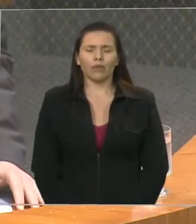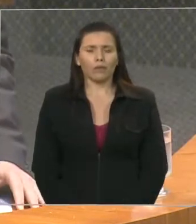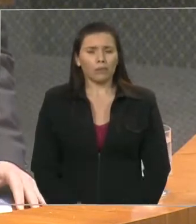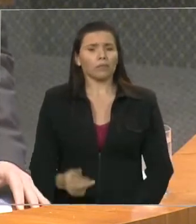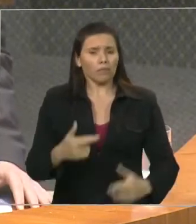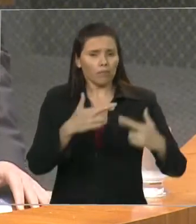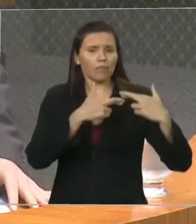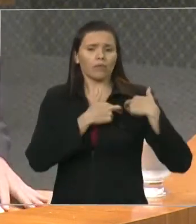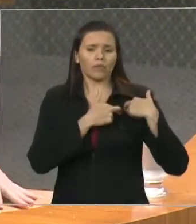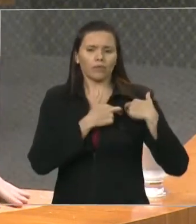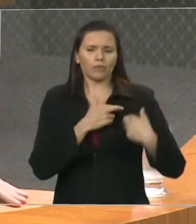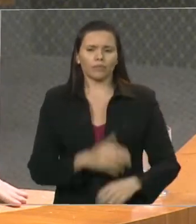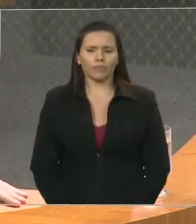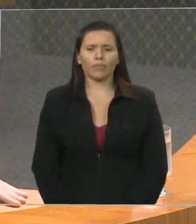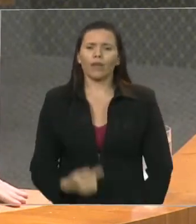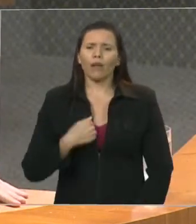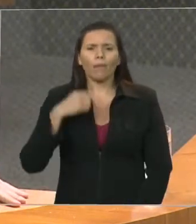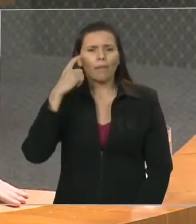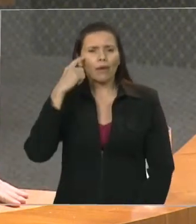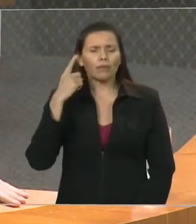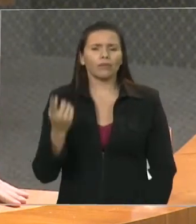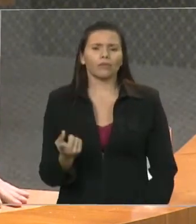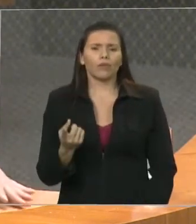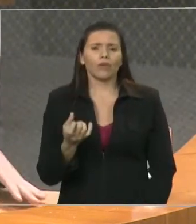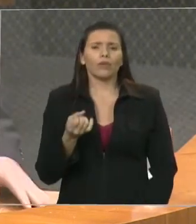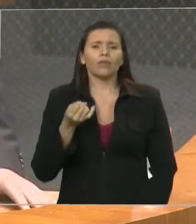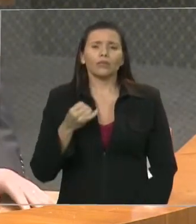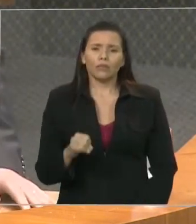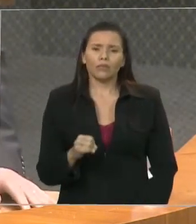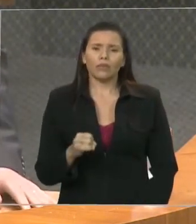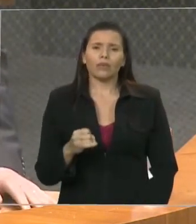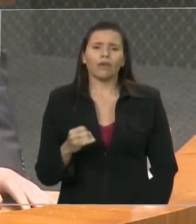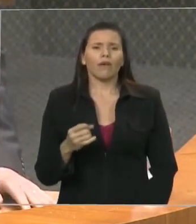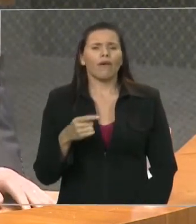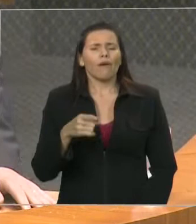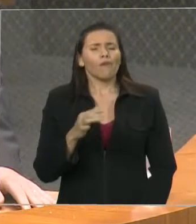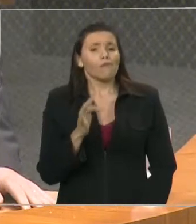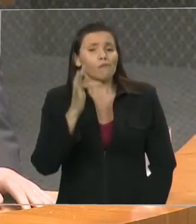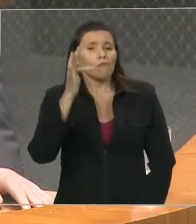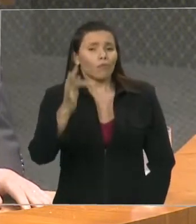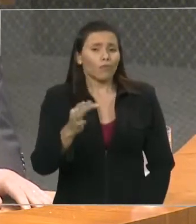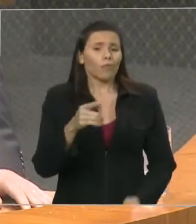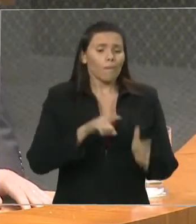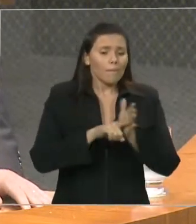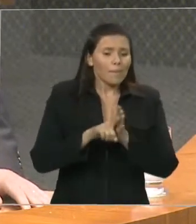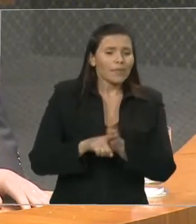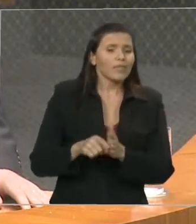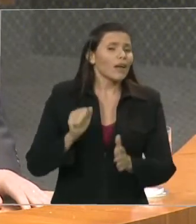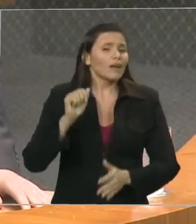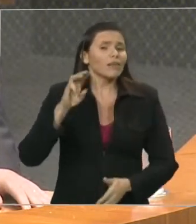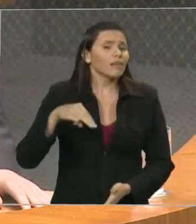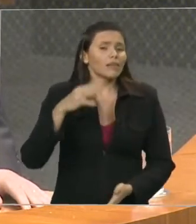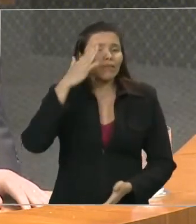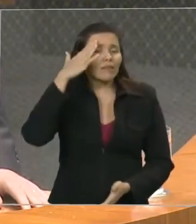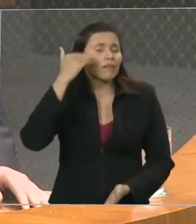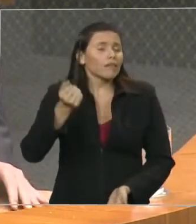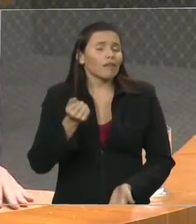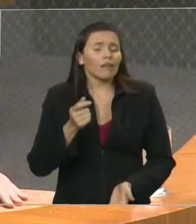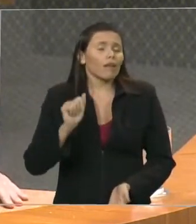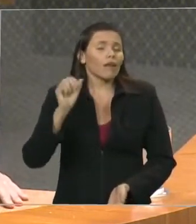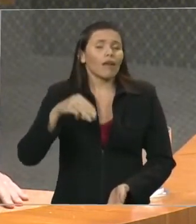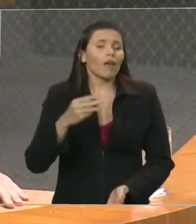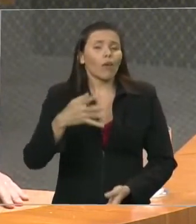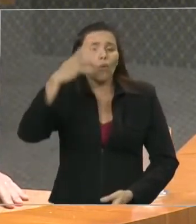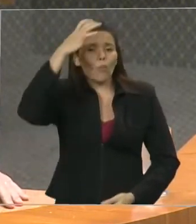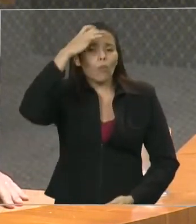foram serão identificados, como é que já puniram os oficiais que tinham as suas funções de confiança? Por quê? Para